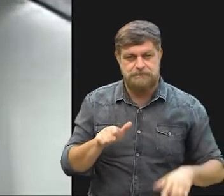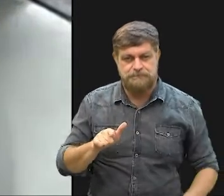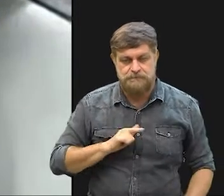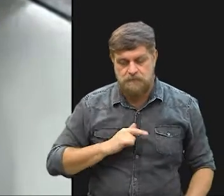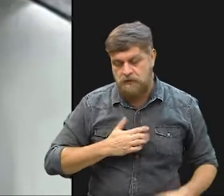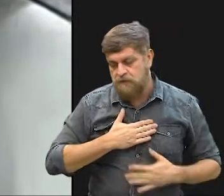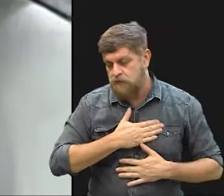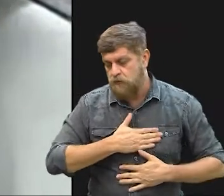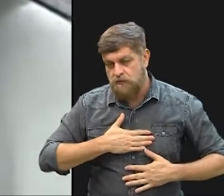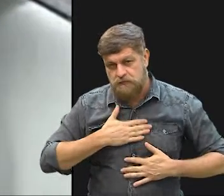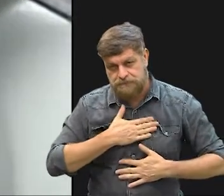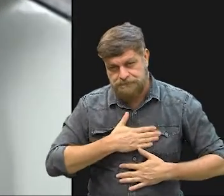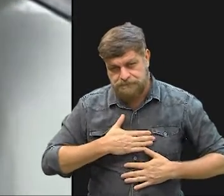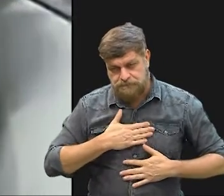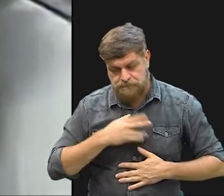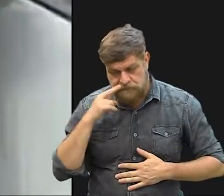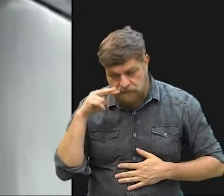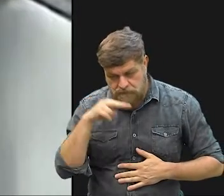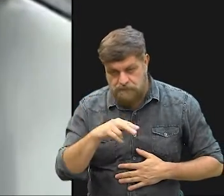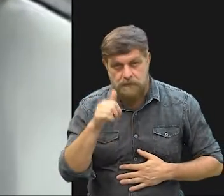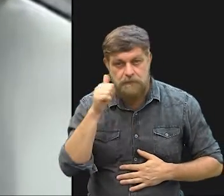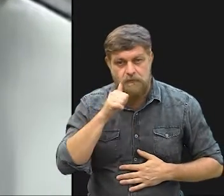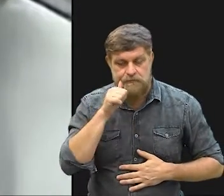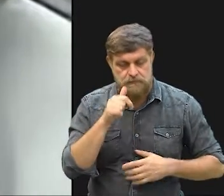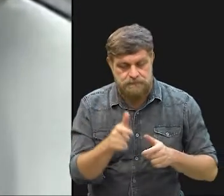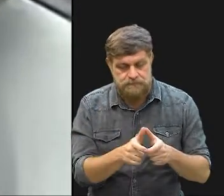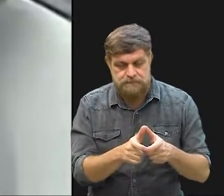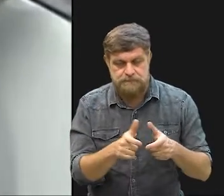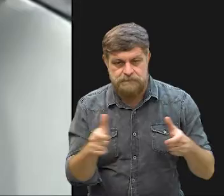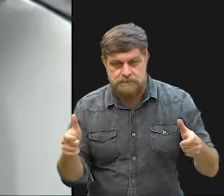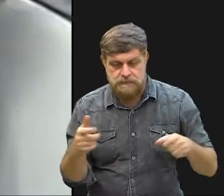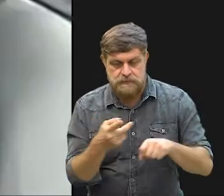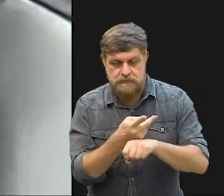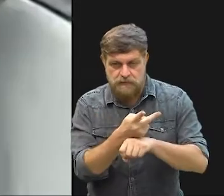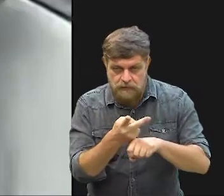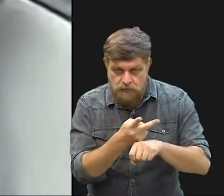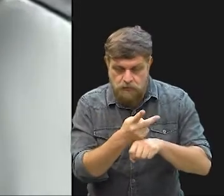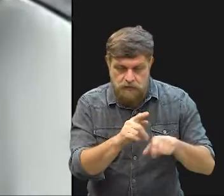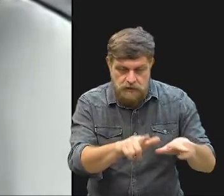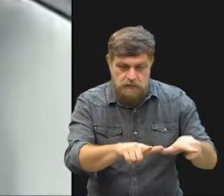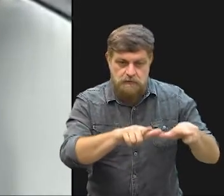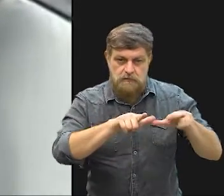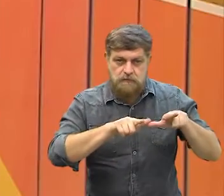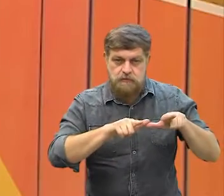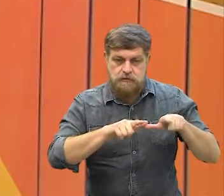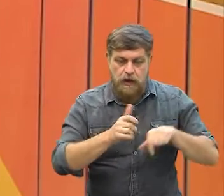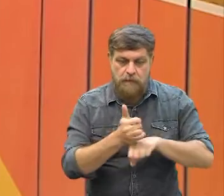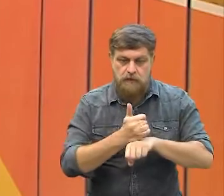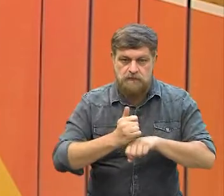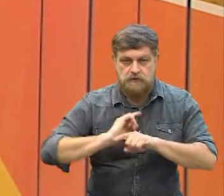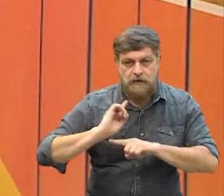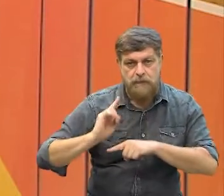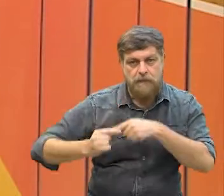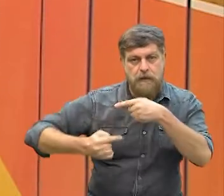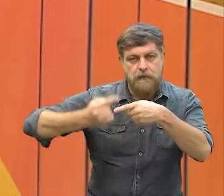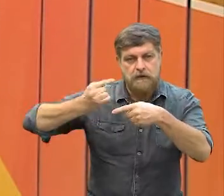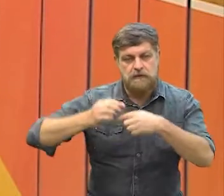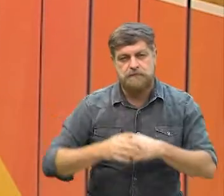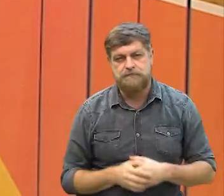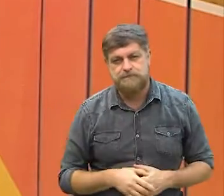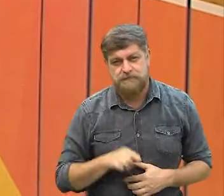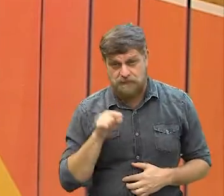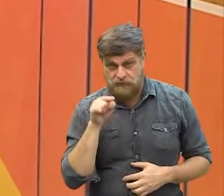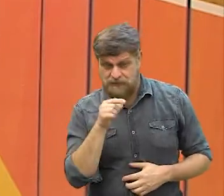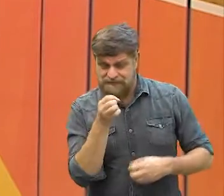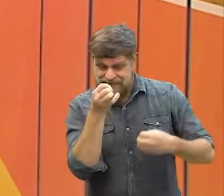muito contente em ver mais mulheres buscando essa formação, buscando essa melhora. Essa mudança, quando você